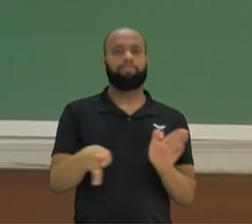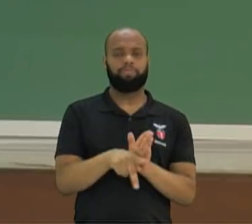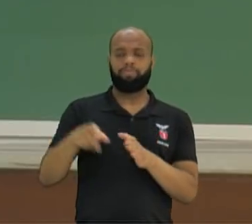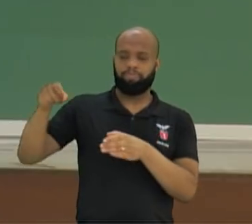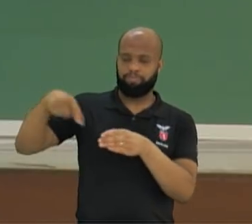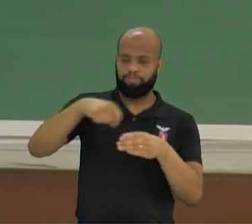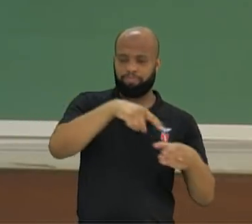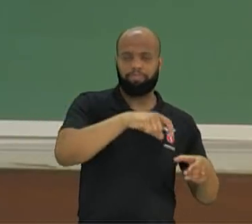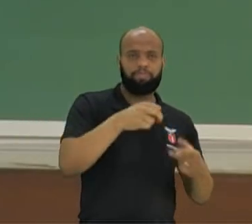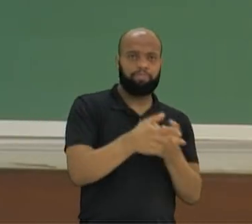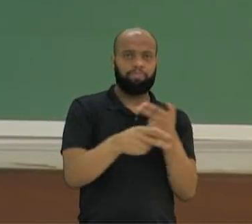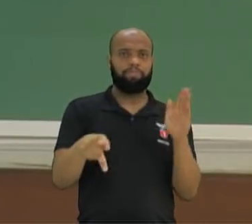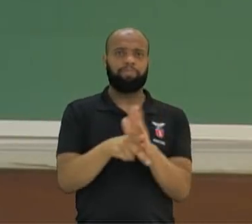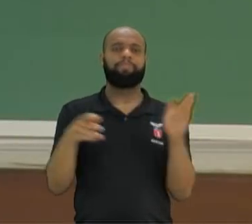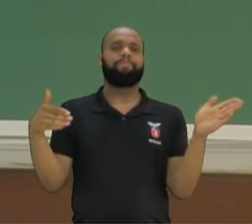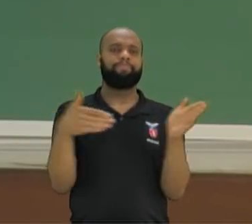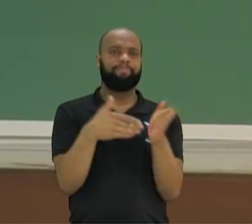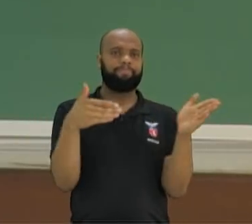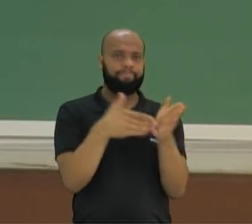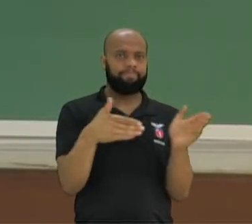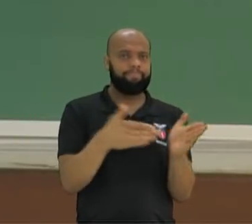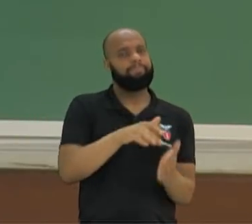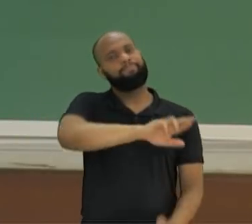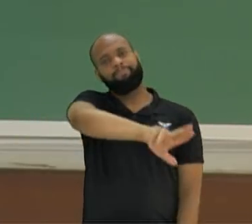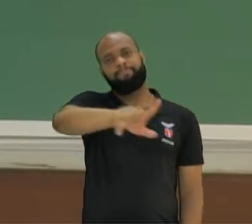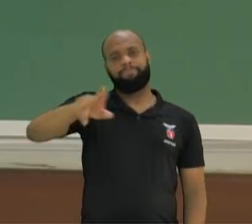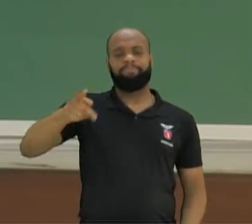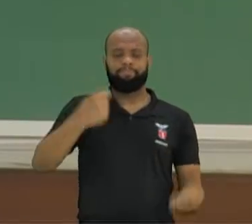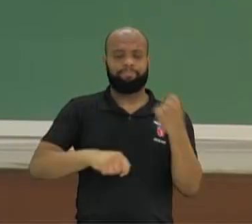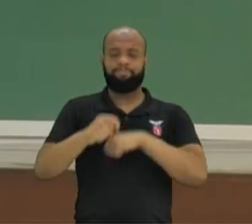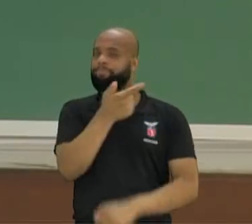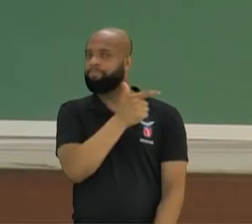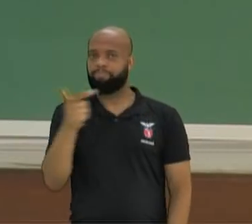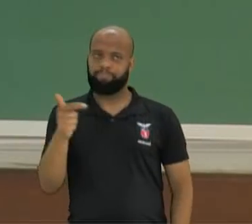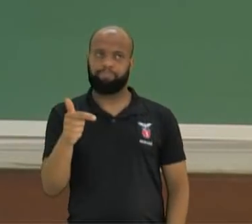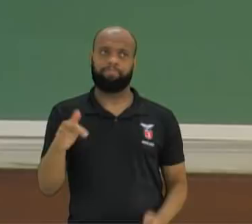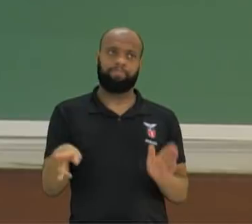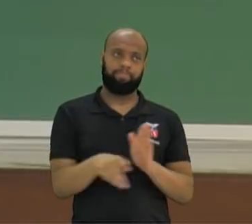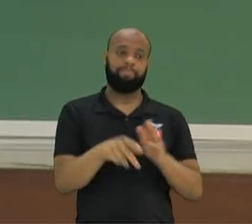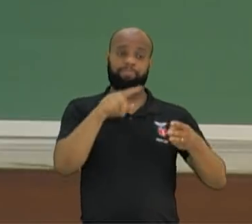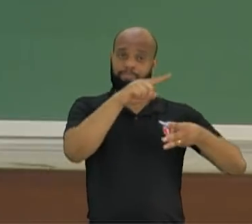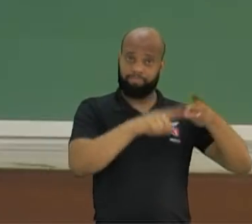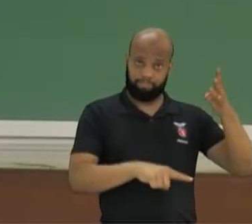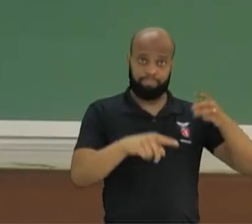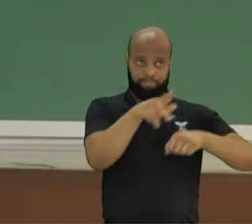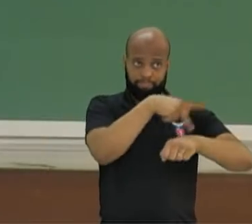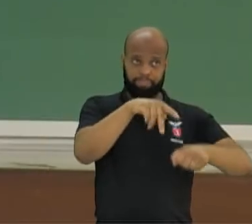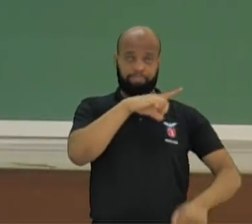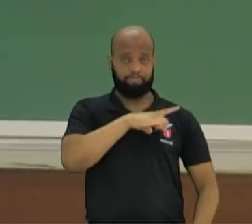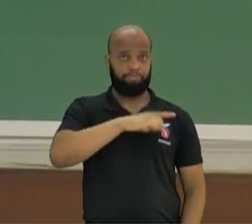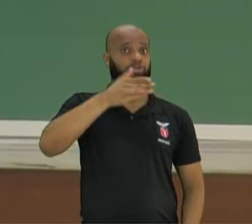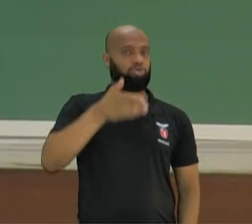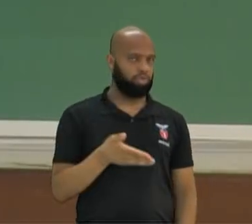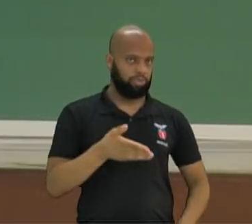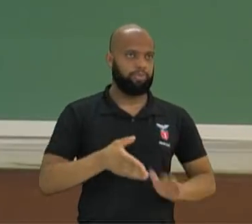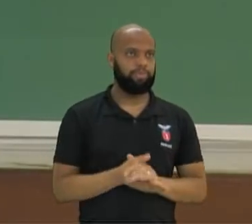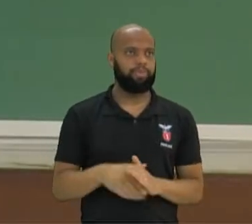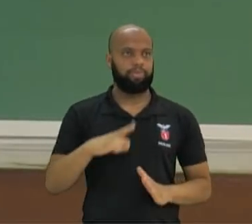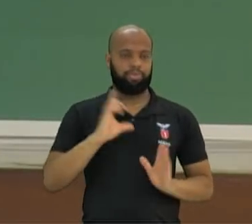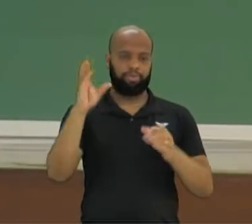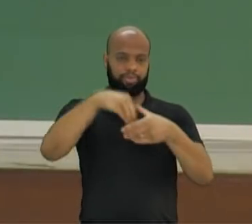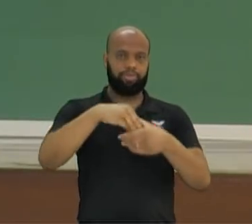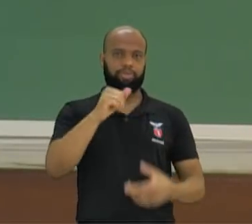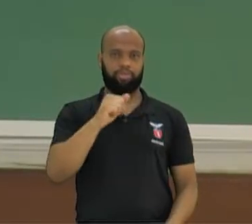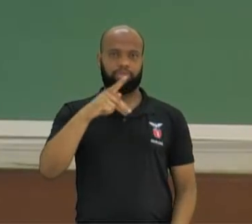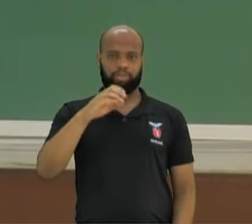países. Então, são atividades limitadas, não tem diversidade econômica como nesses 3 países que a gente viu aqui, que fazem parte